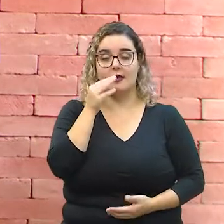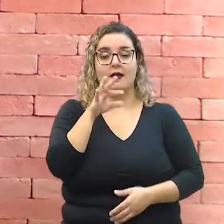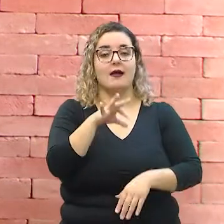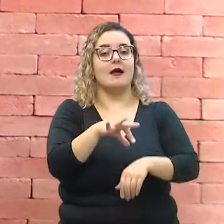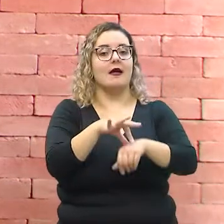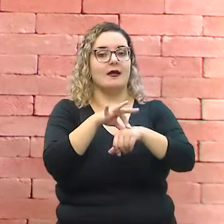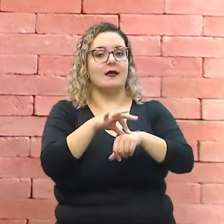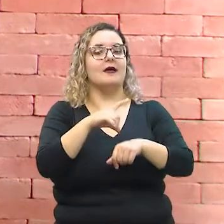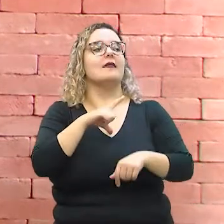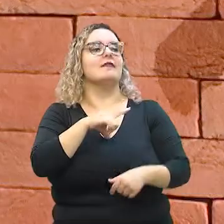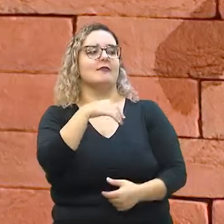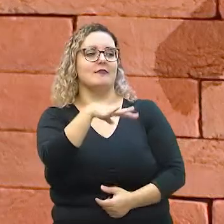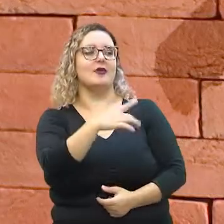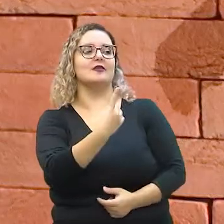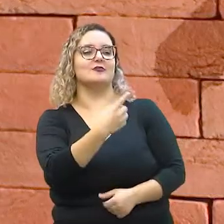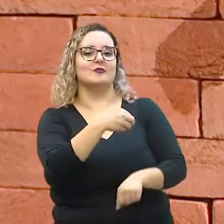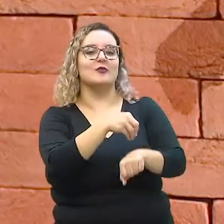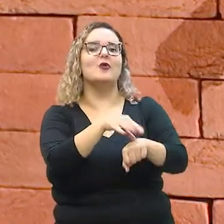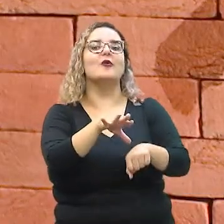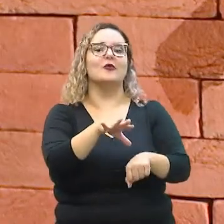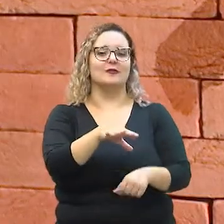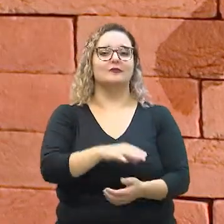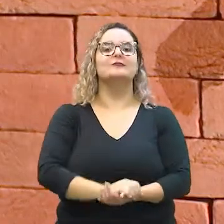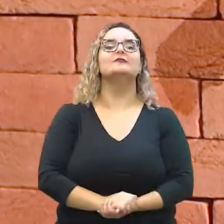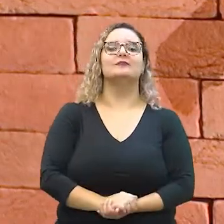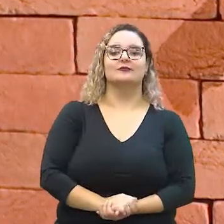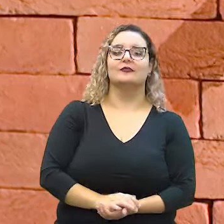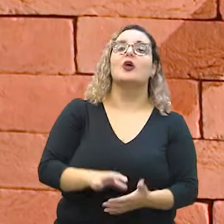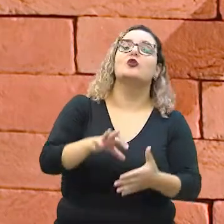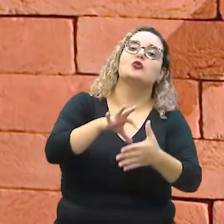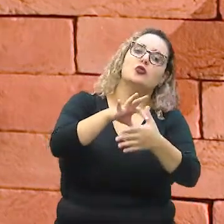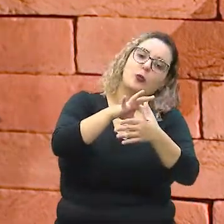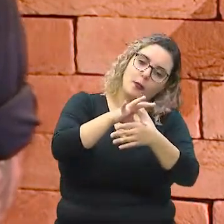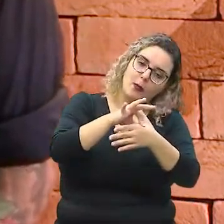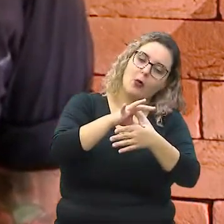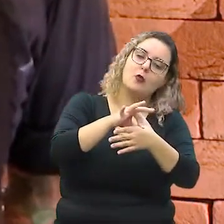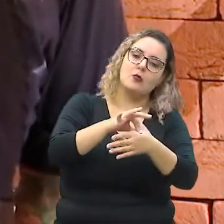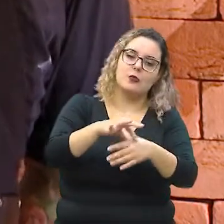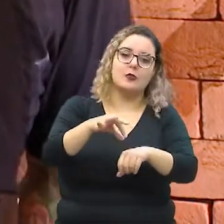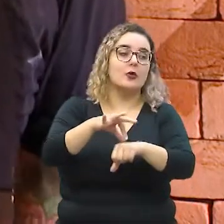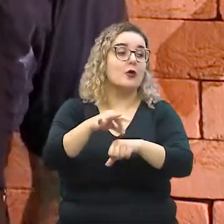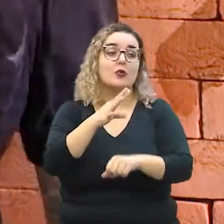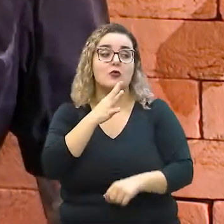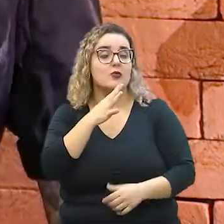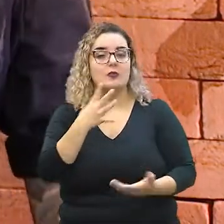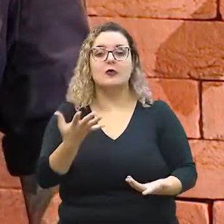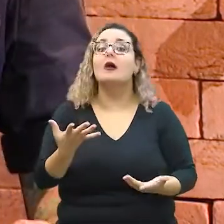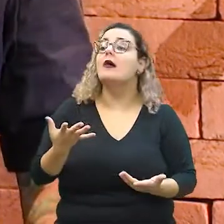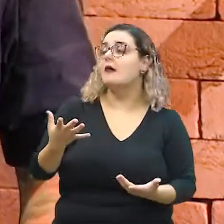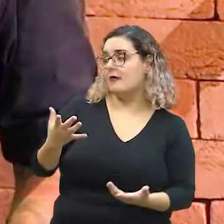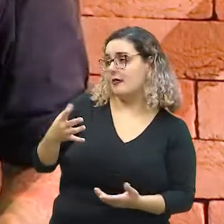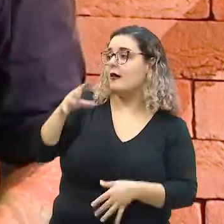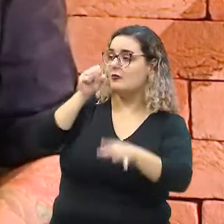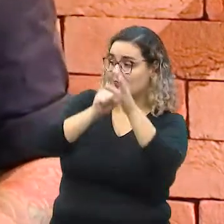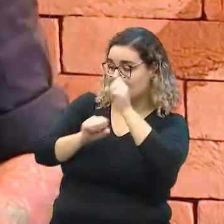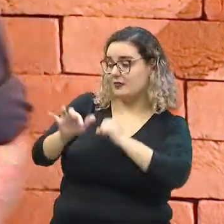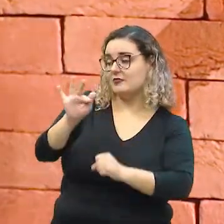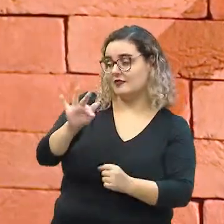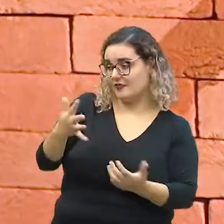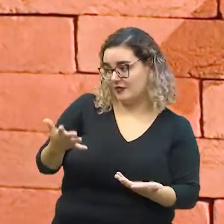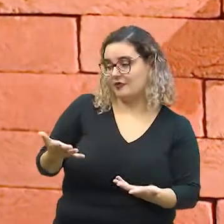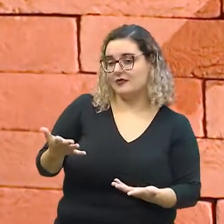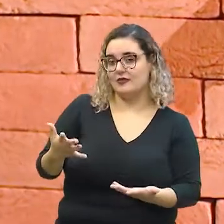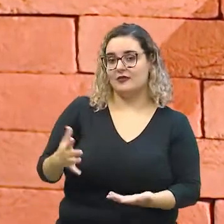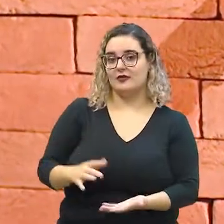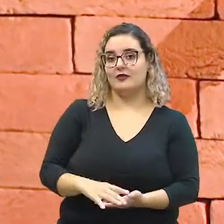tem mais uma dica, né? Eu achei muito do interessante ponto. do ponto da carne. É. Isso aí eu não conhecia. É uma dica que a gente aprende na faculdade, inclusive,